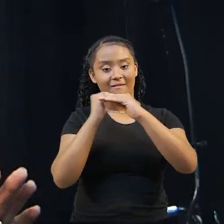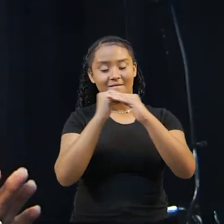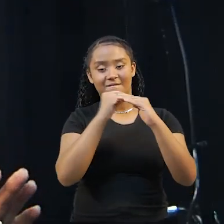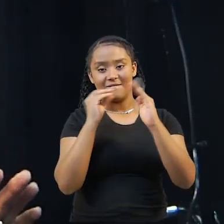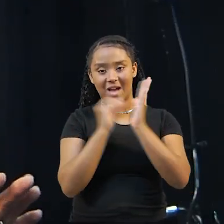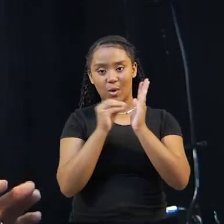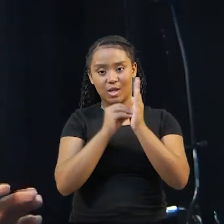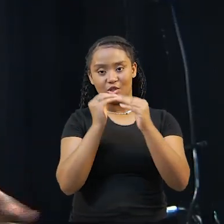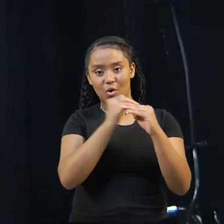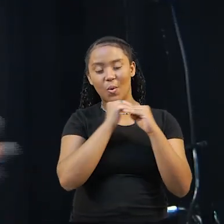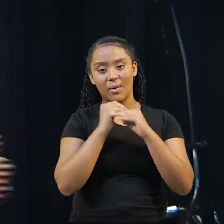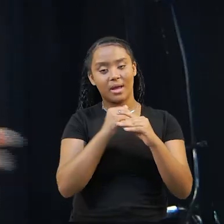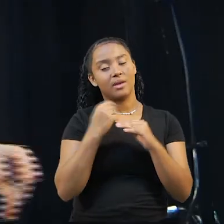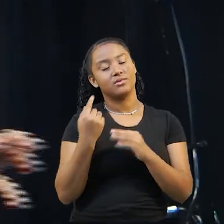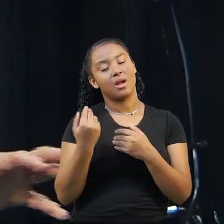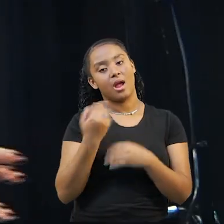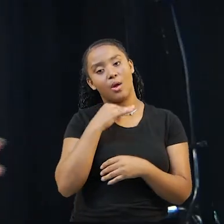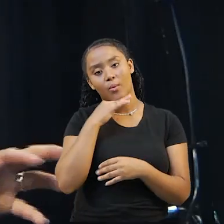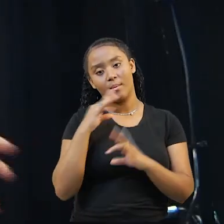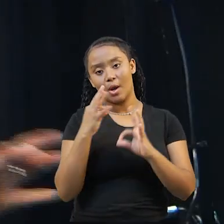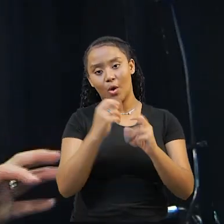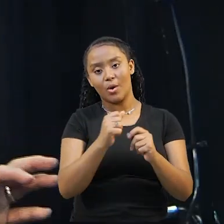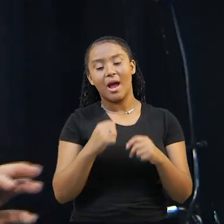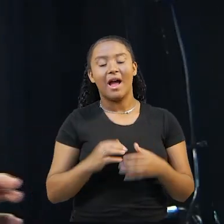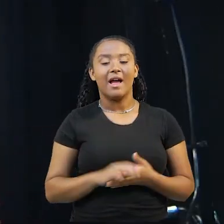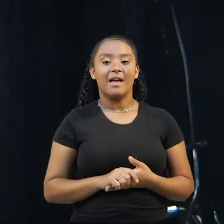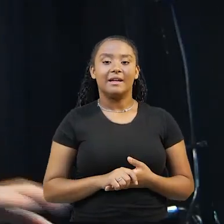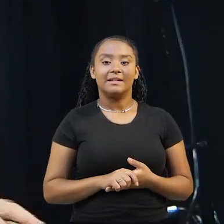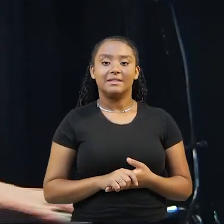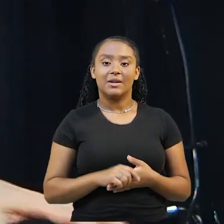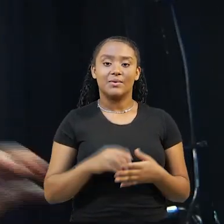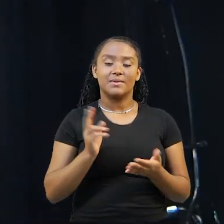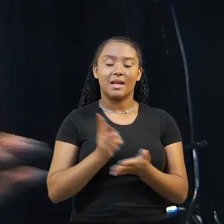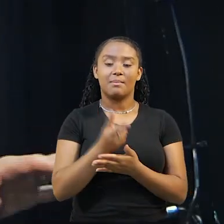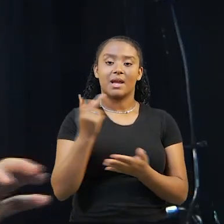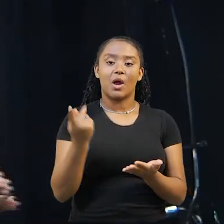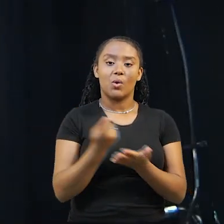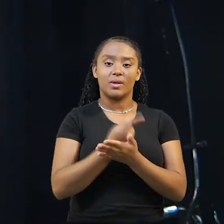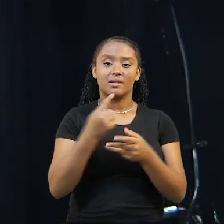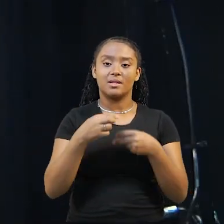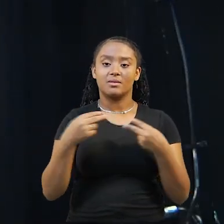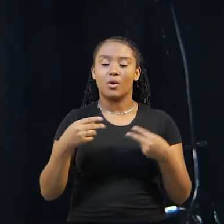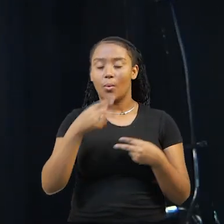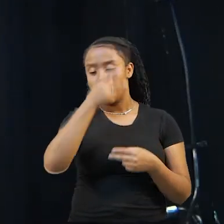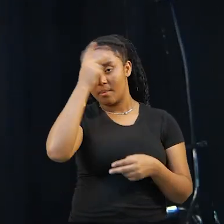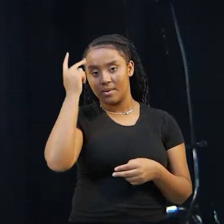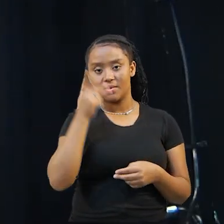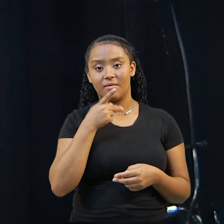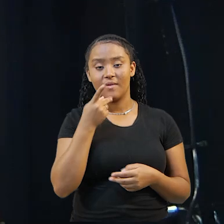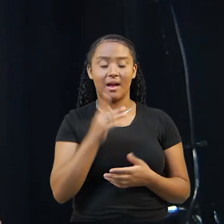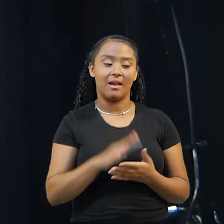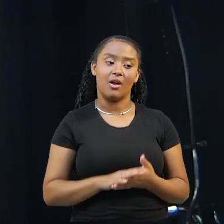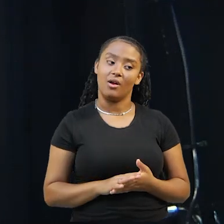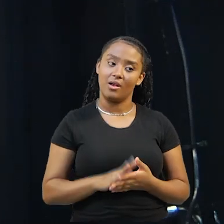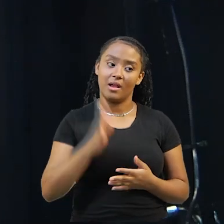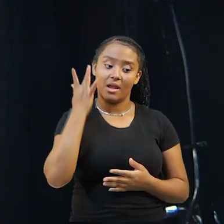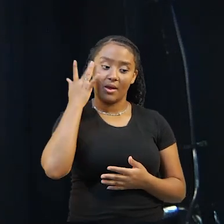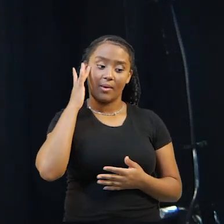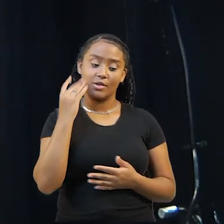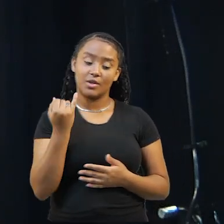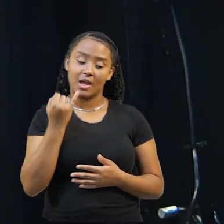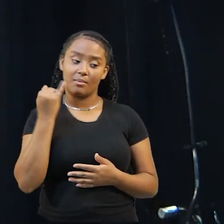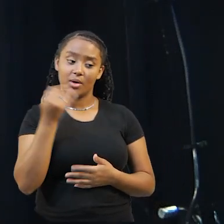para todo mundo. Então todo mundo está muito sensível. E aí hoje, quando acontece alguma coisa desse tipo, alguém vai lá e fala, olha, eu